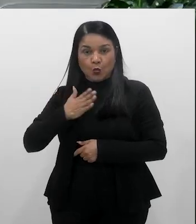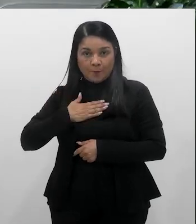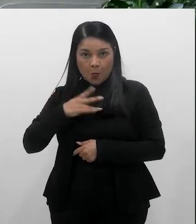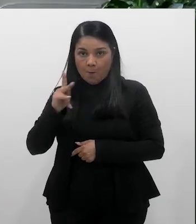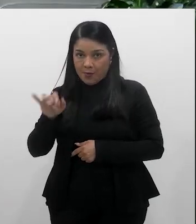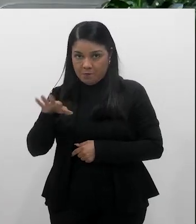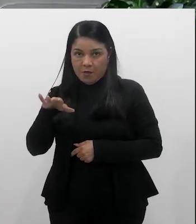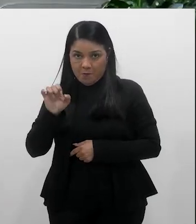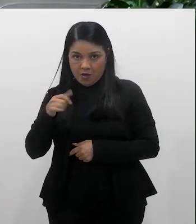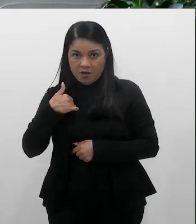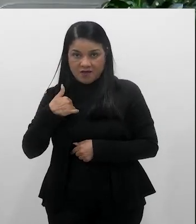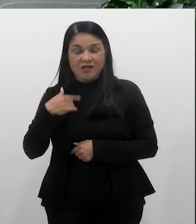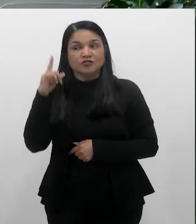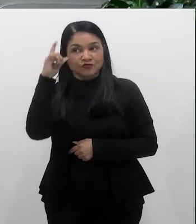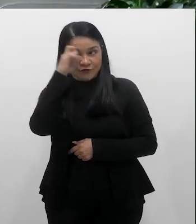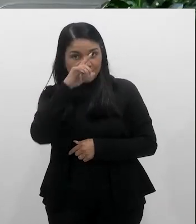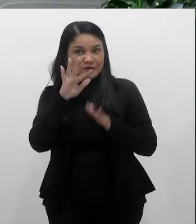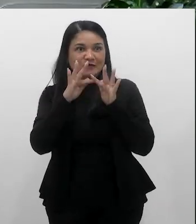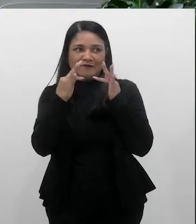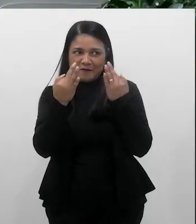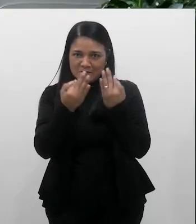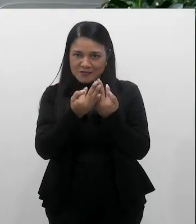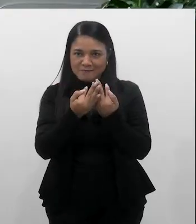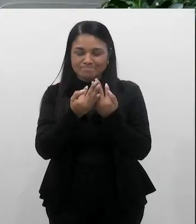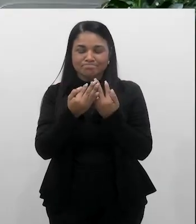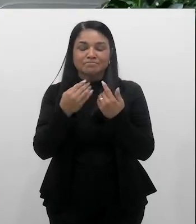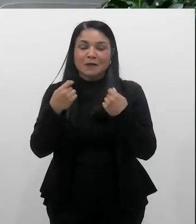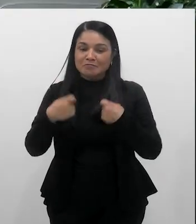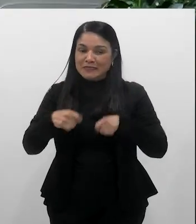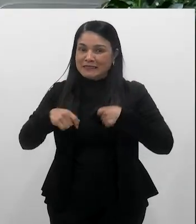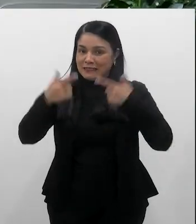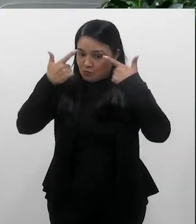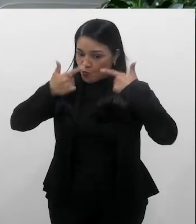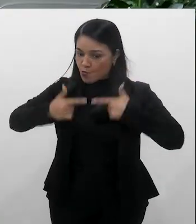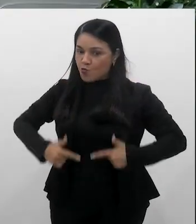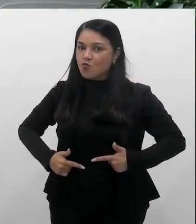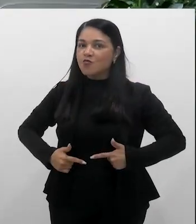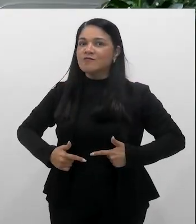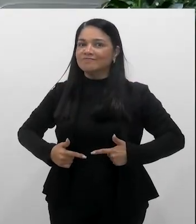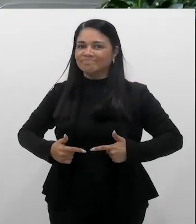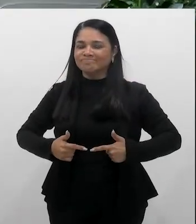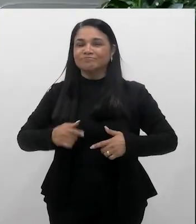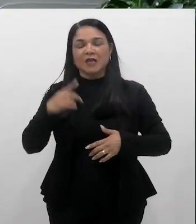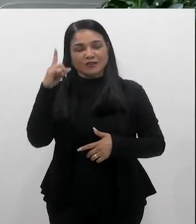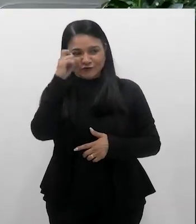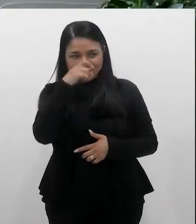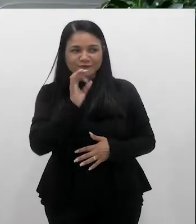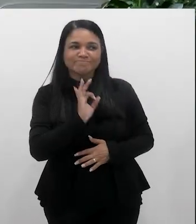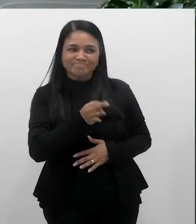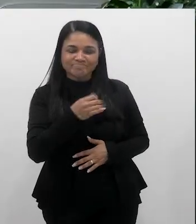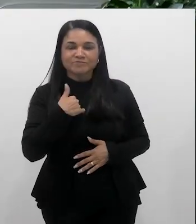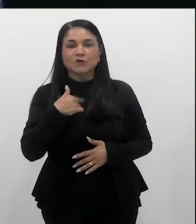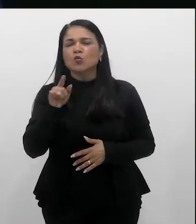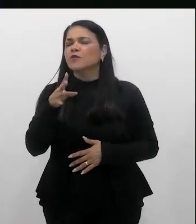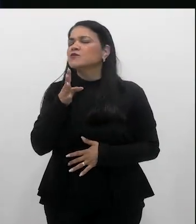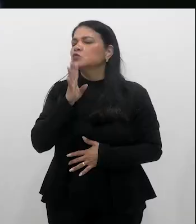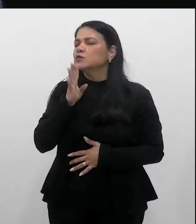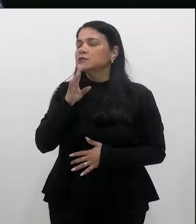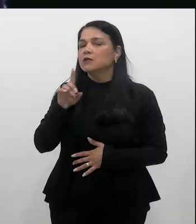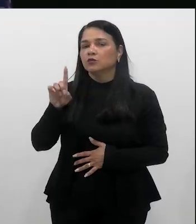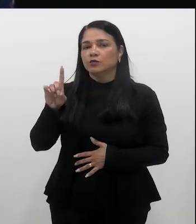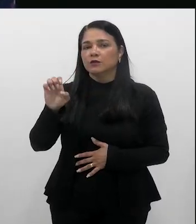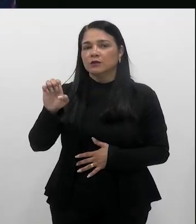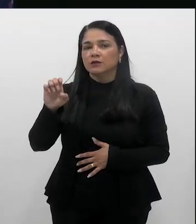mais difícil, tá? Sim. Escrever biografia da família. Porque tem que ser imparcial, Tem que né? ter, isso é difícil. Mas você conhecia o que do